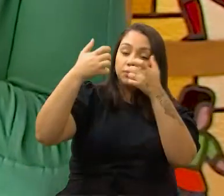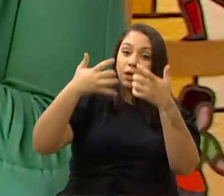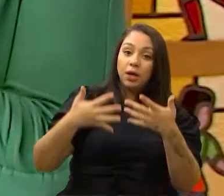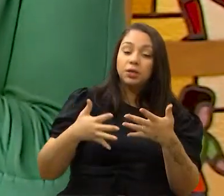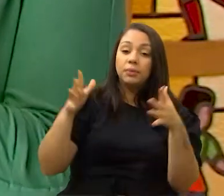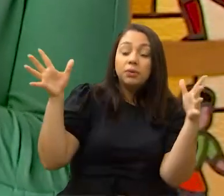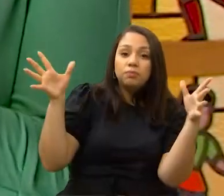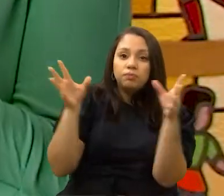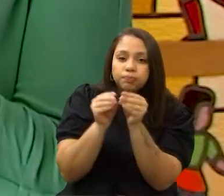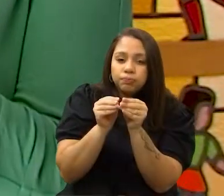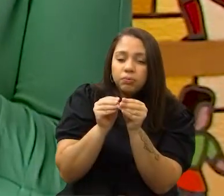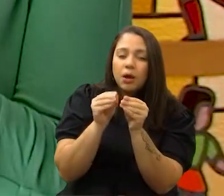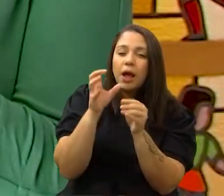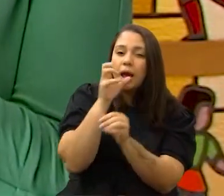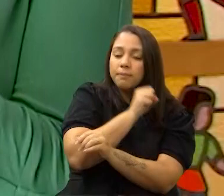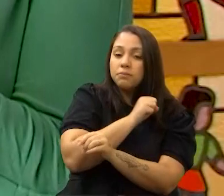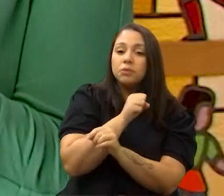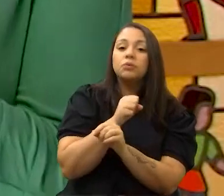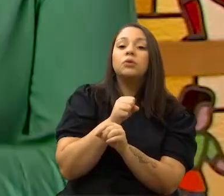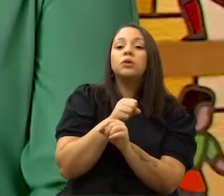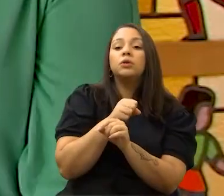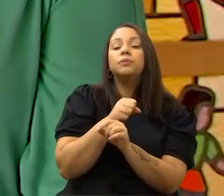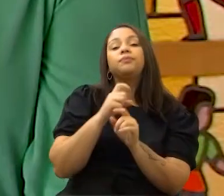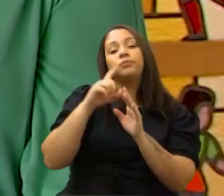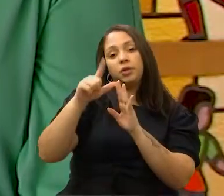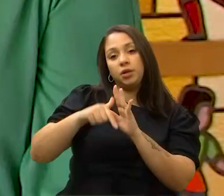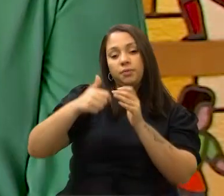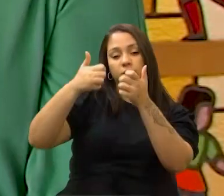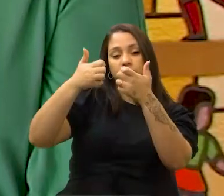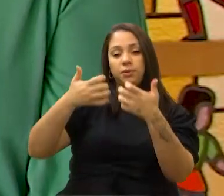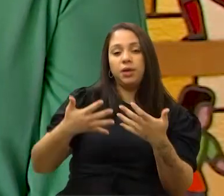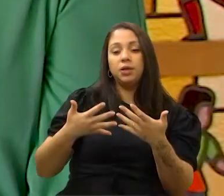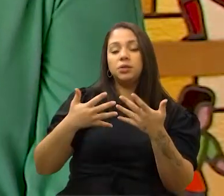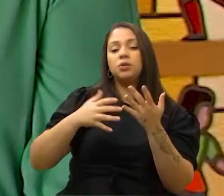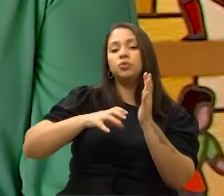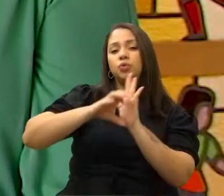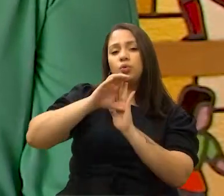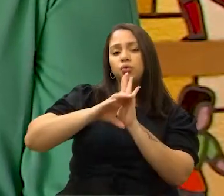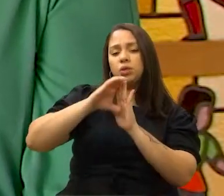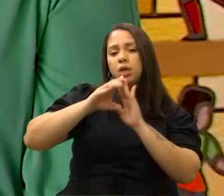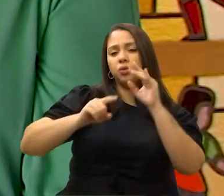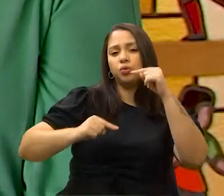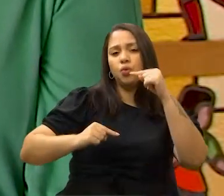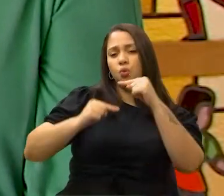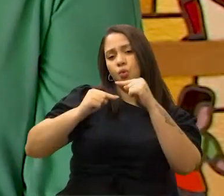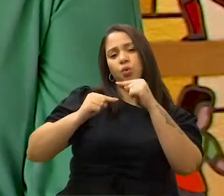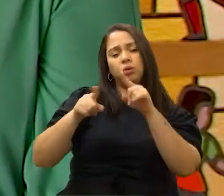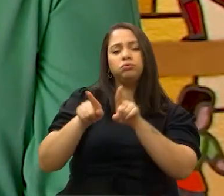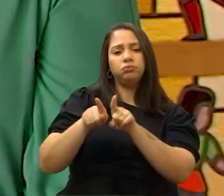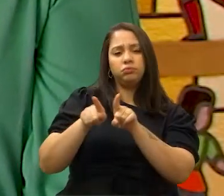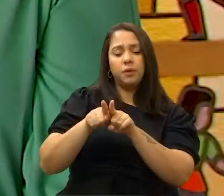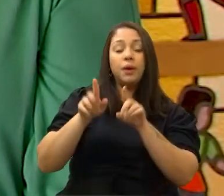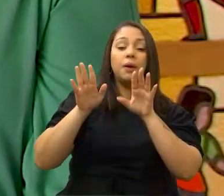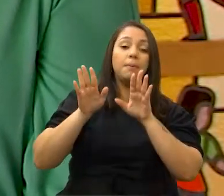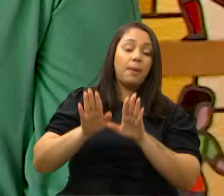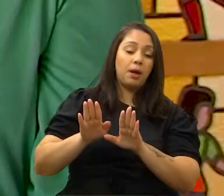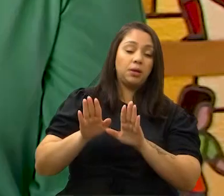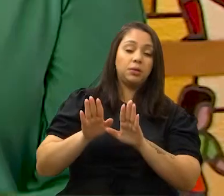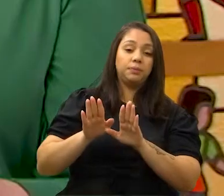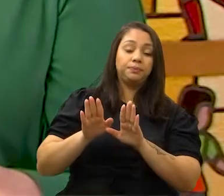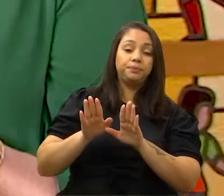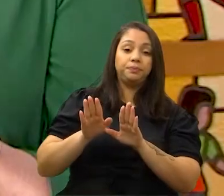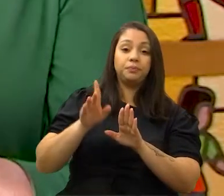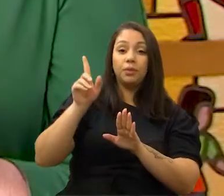tudo bem resumido, abreviado, e a explicação curta também, né? Mas